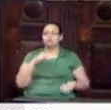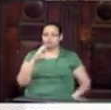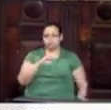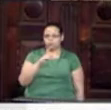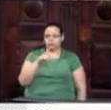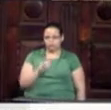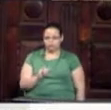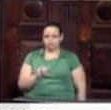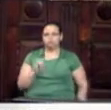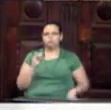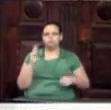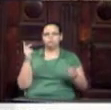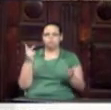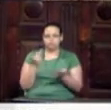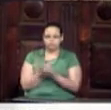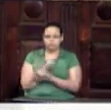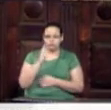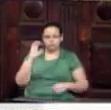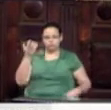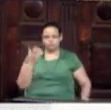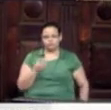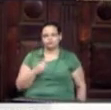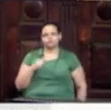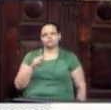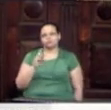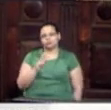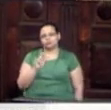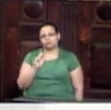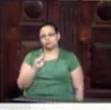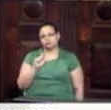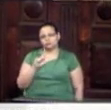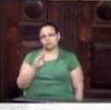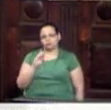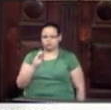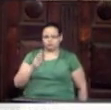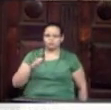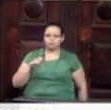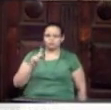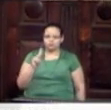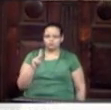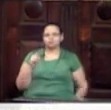já aconteceu. O deputado Valdeca era membro da CPI comigo. O relatório